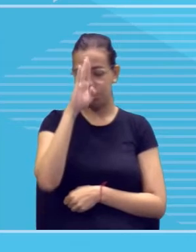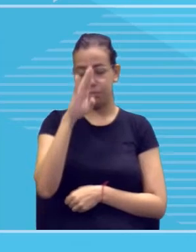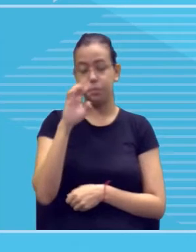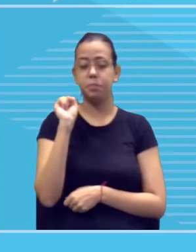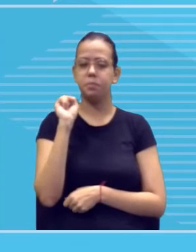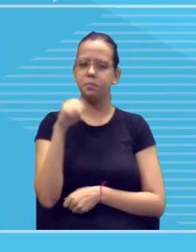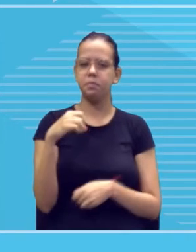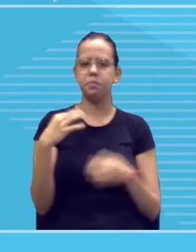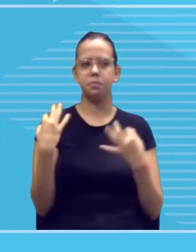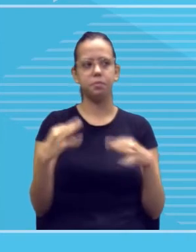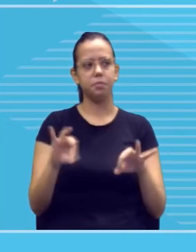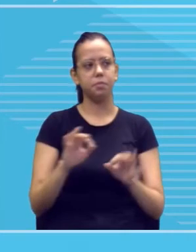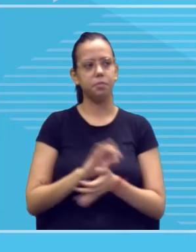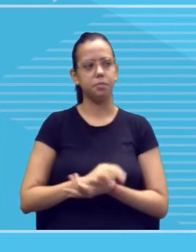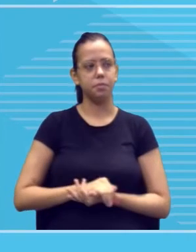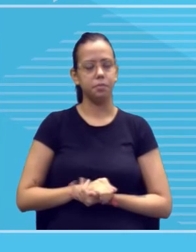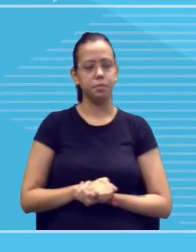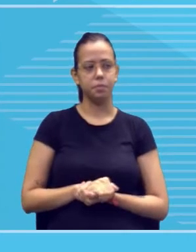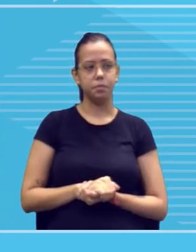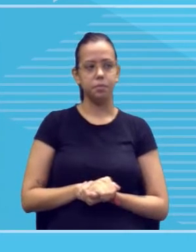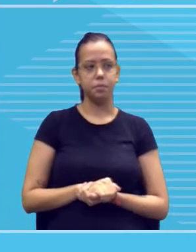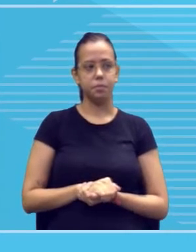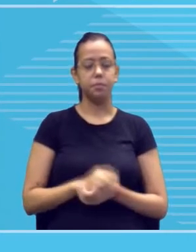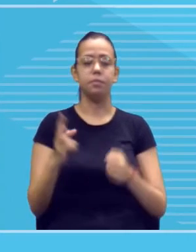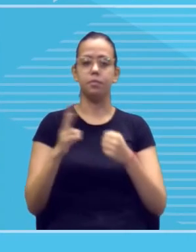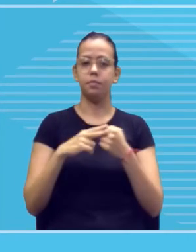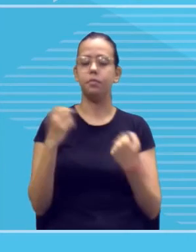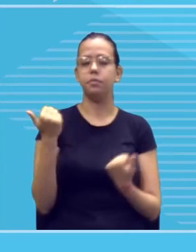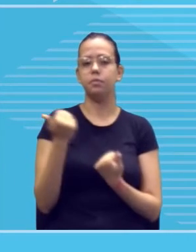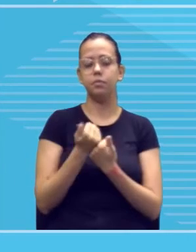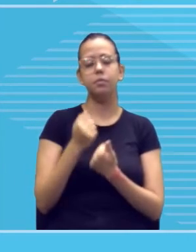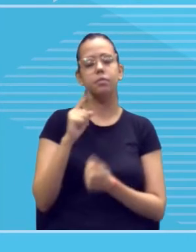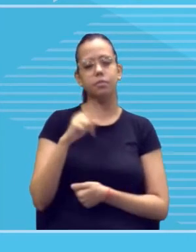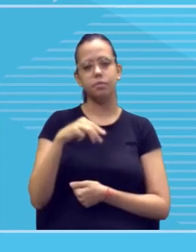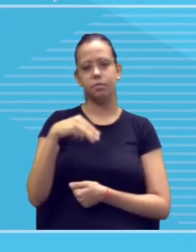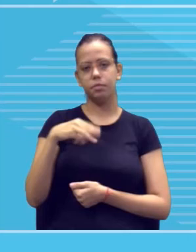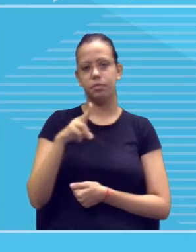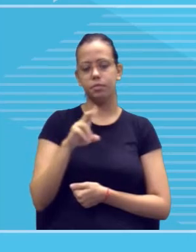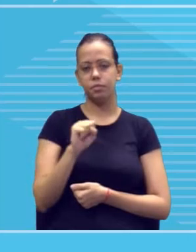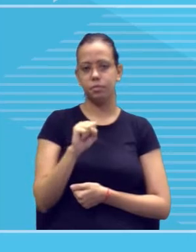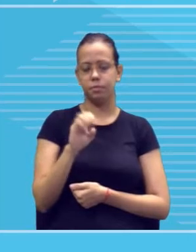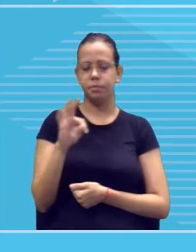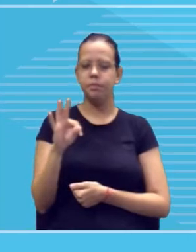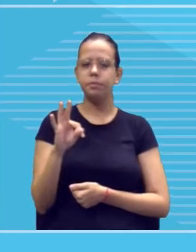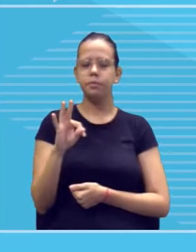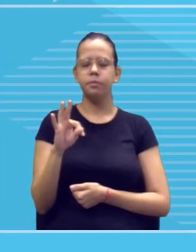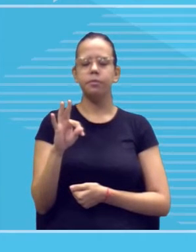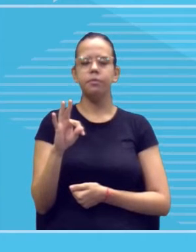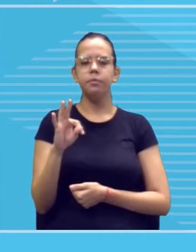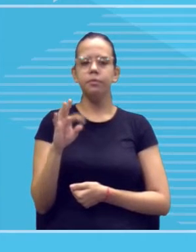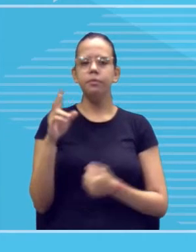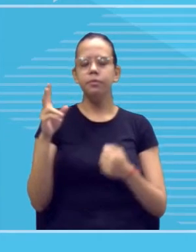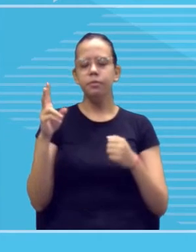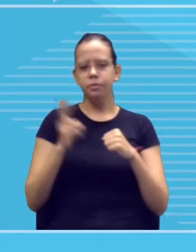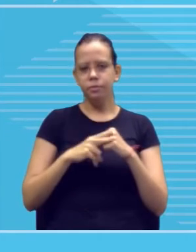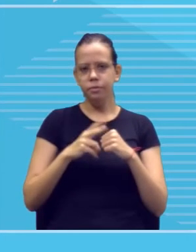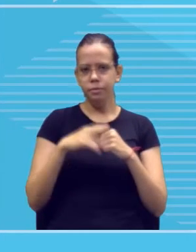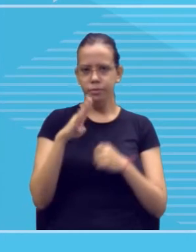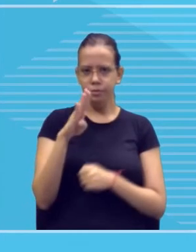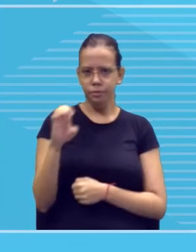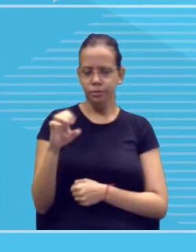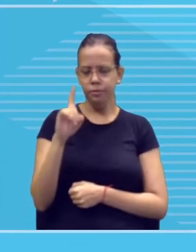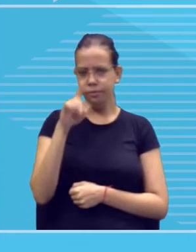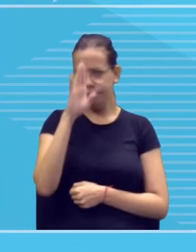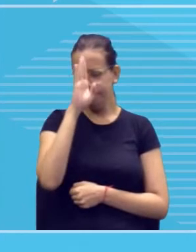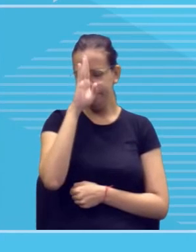certeza o verbo modal é o nosso verbo ou melhor nosso verbo to be é o nosso verbo principal